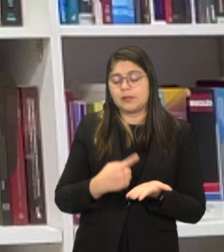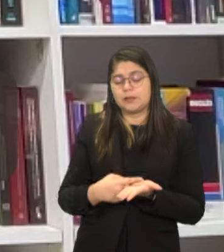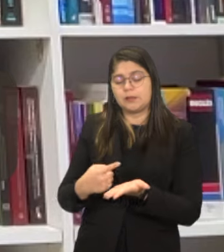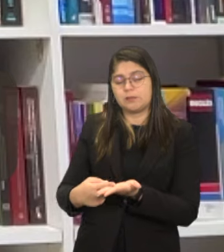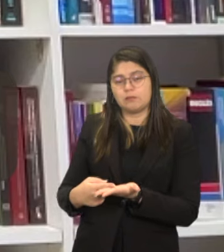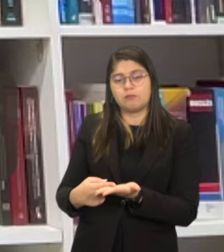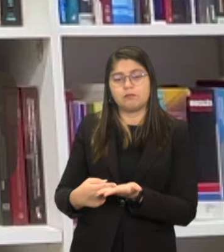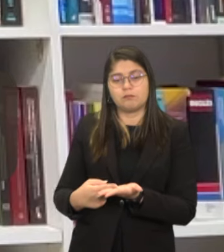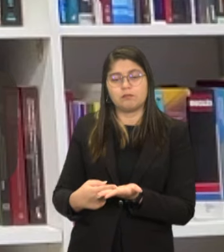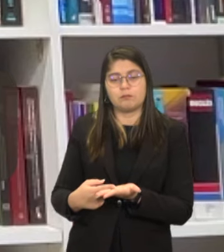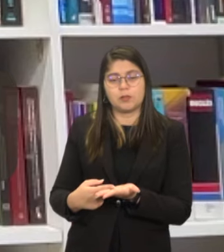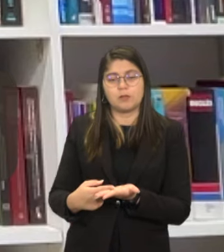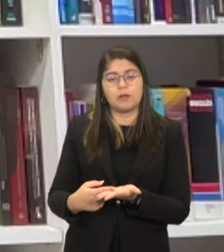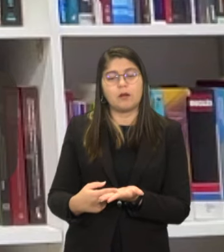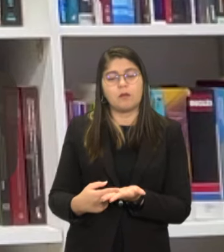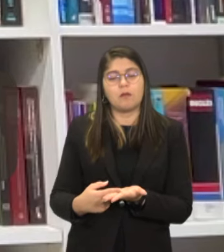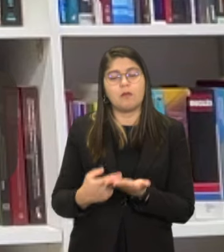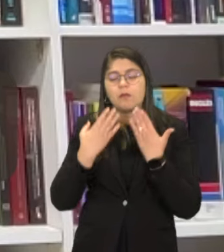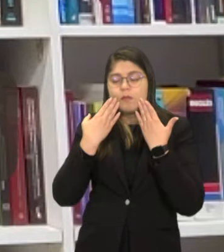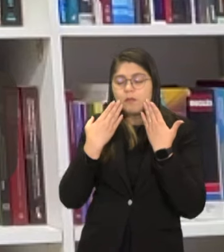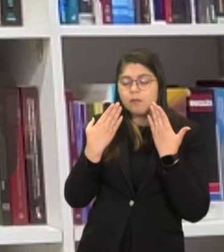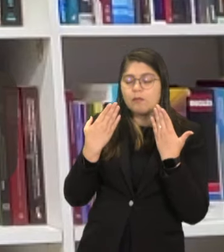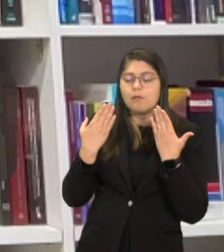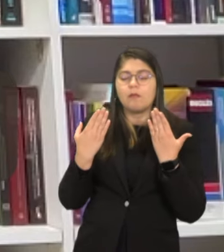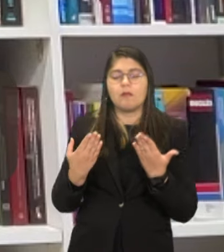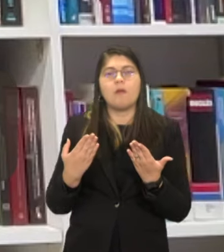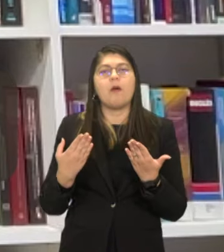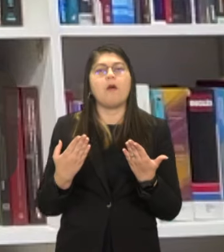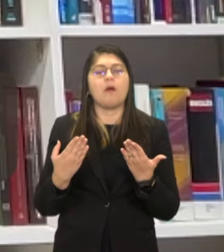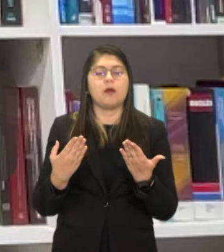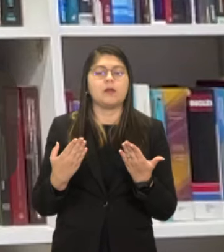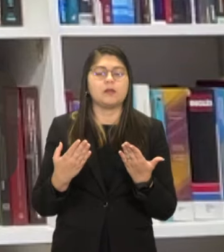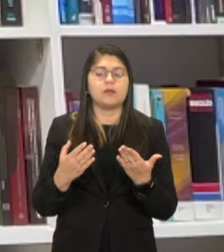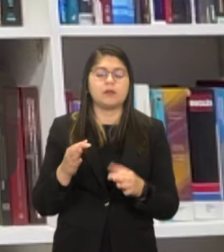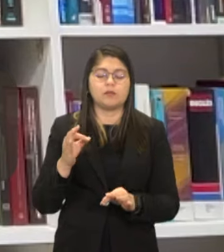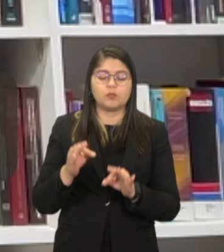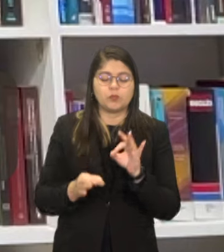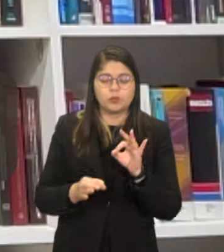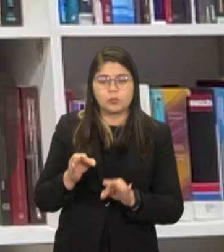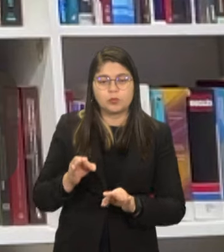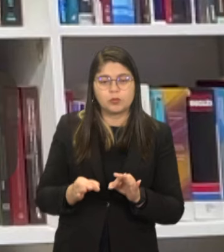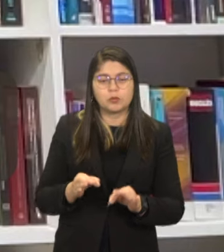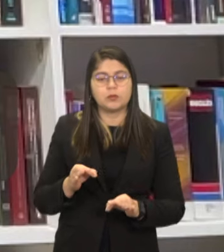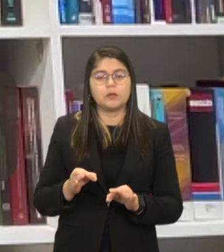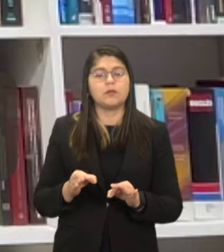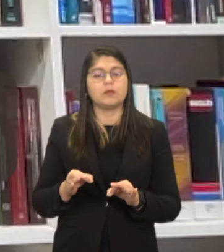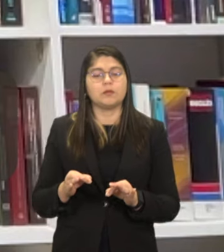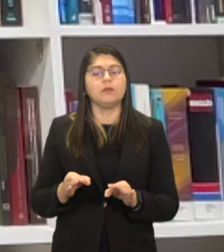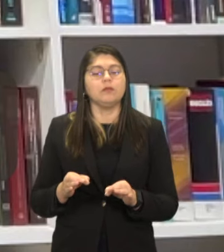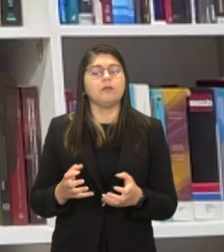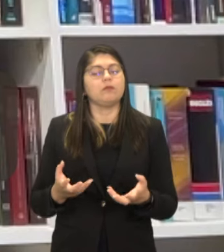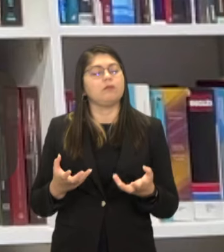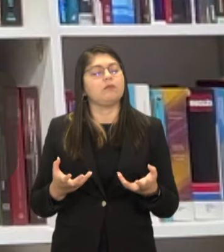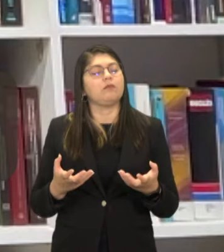ela tem de revelar uma faceta de justiça e felicidade, eu quero